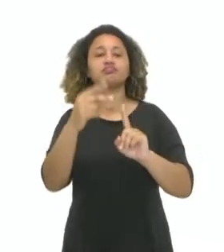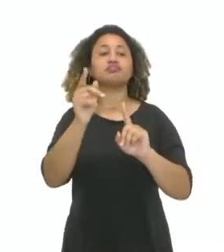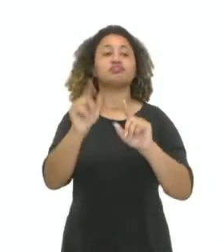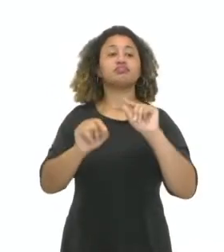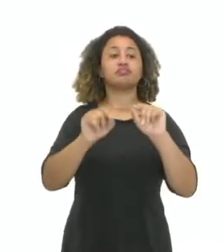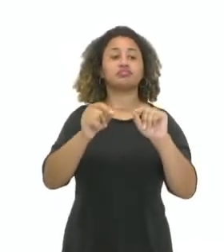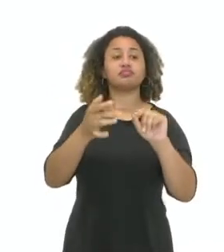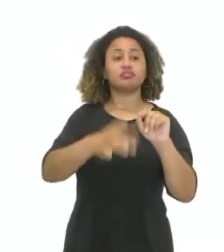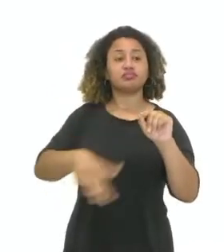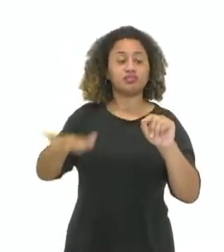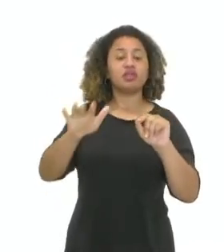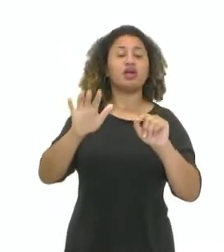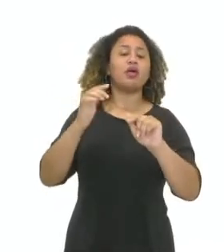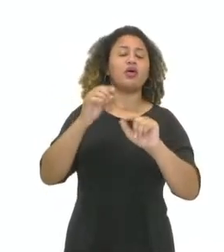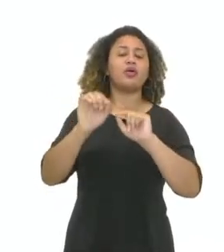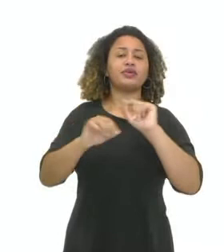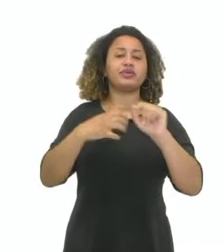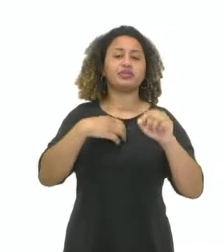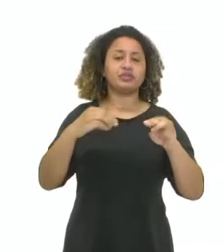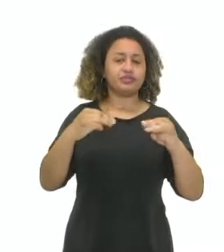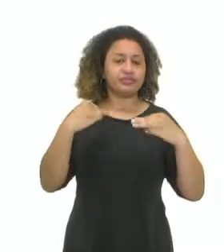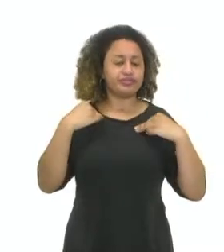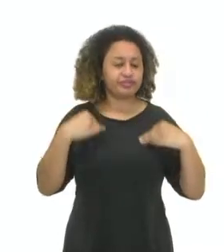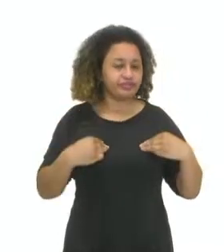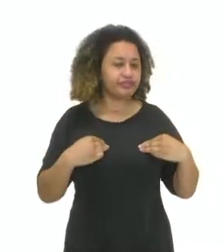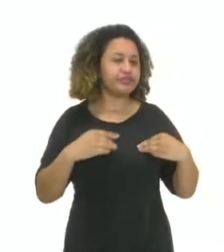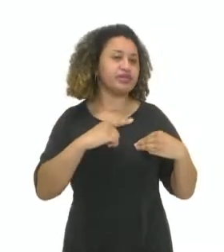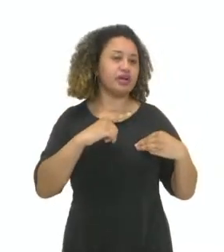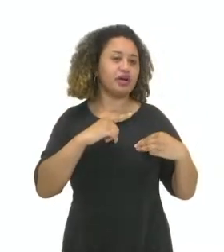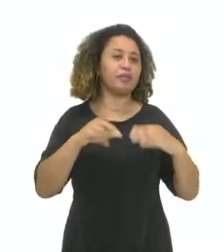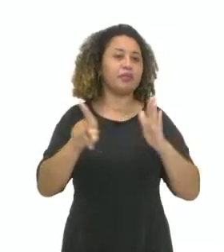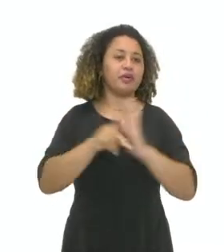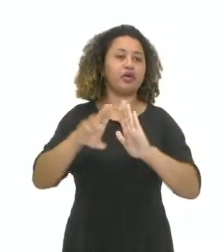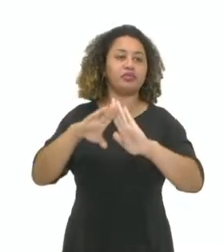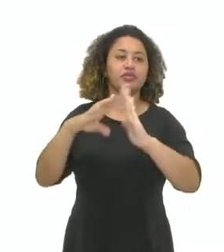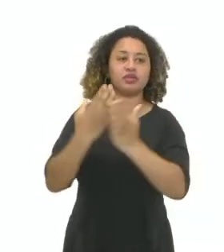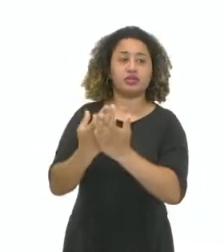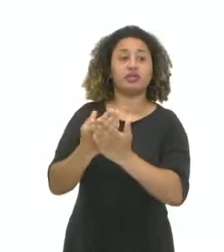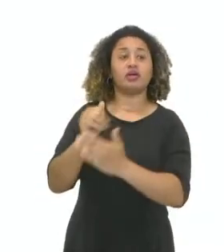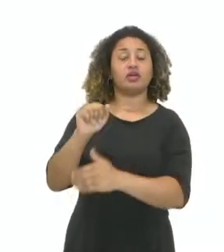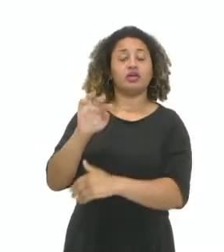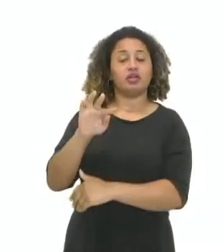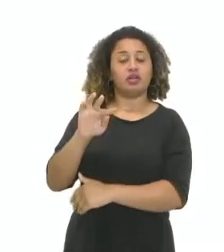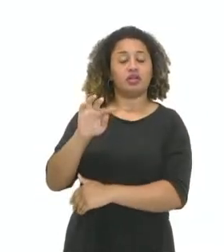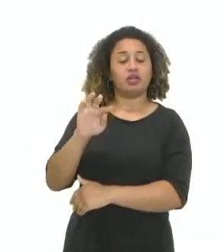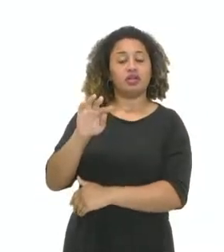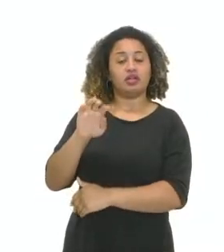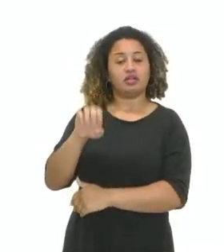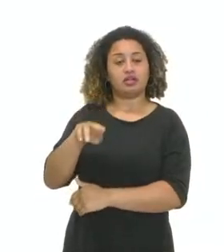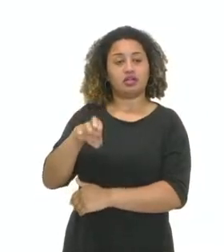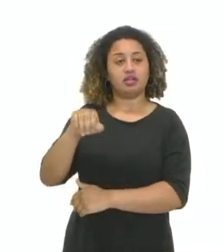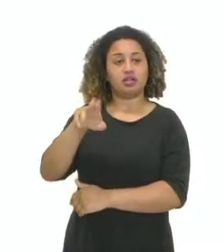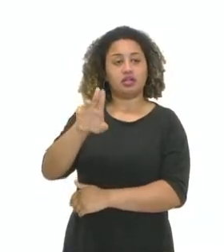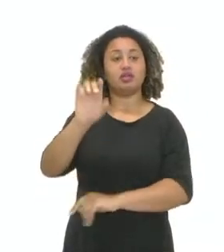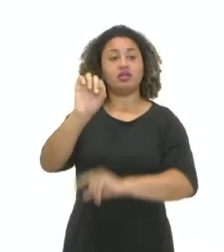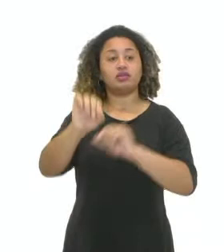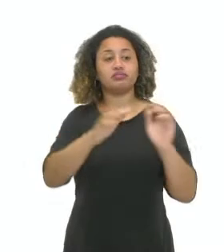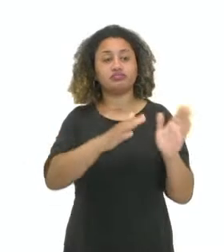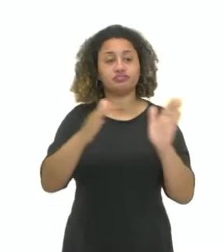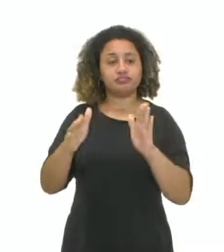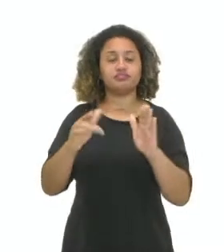moralista e virtuosa que circundava o famoso Colégio Ateneu. A face em que se incluem o quê, então?